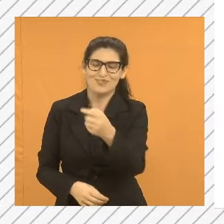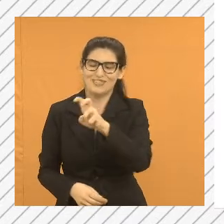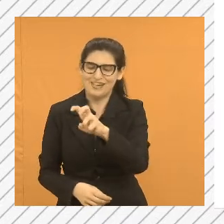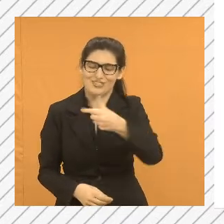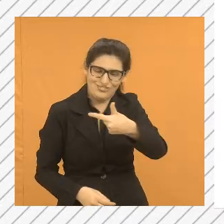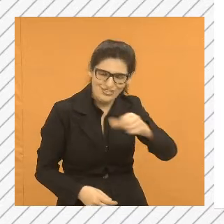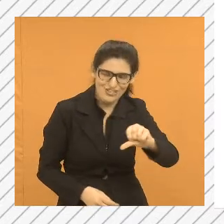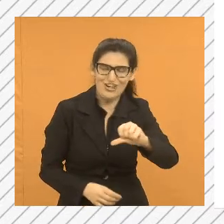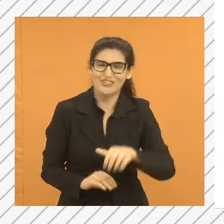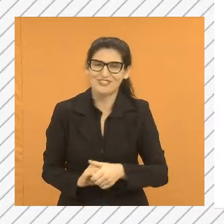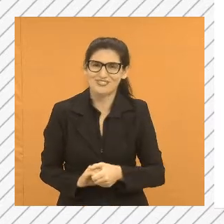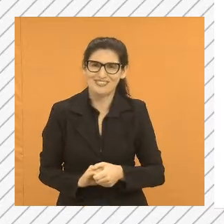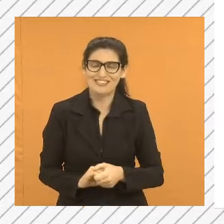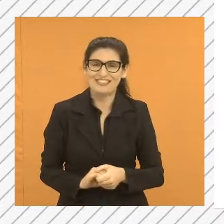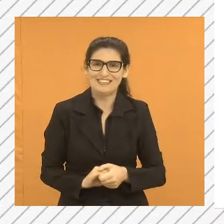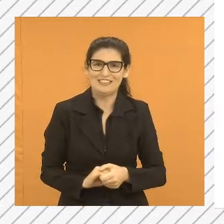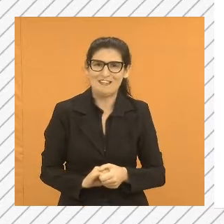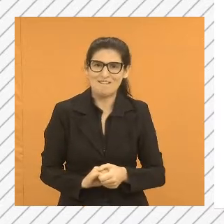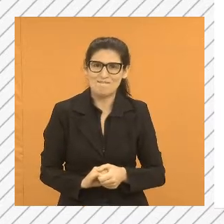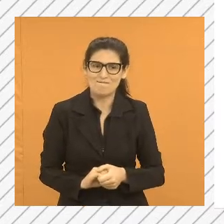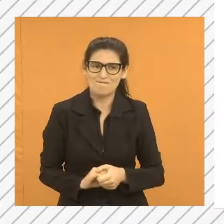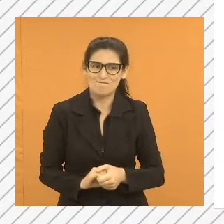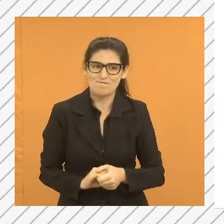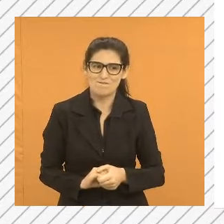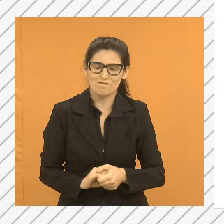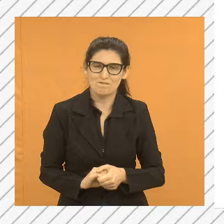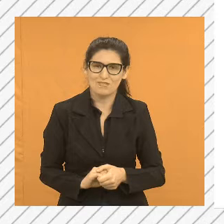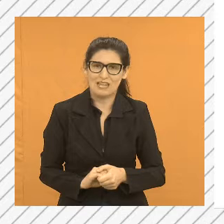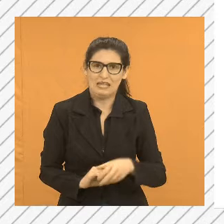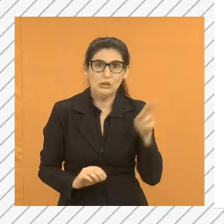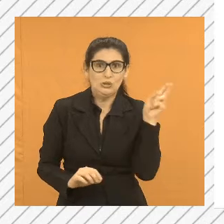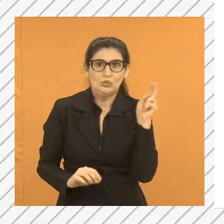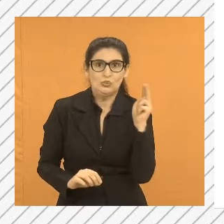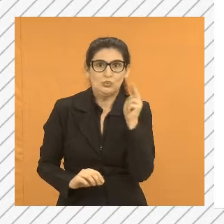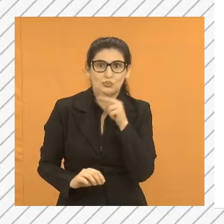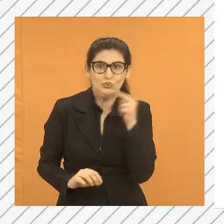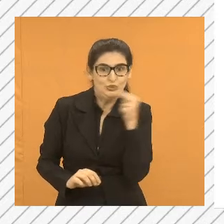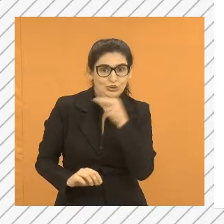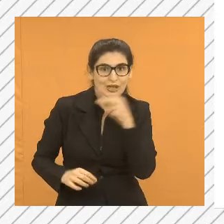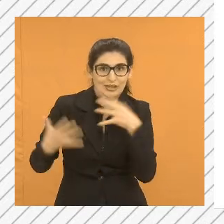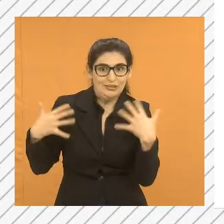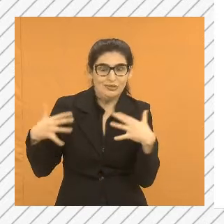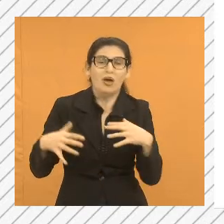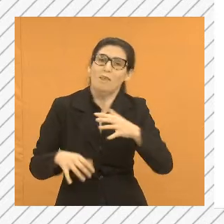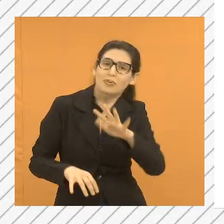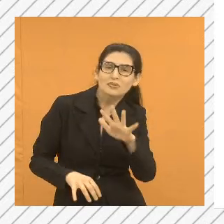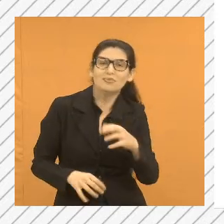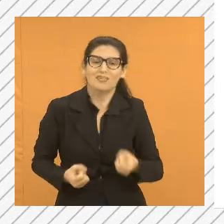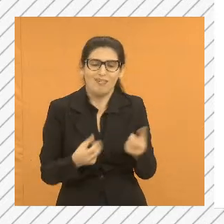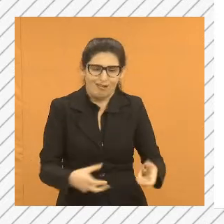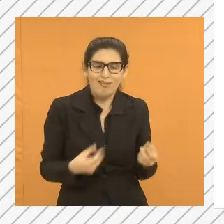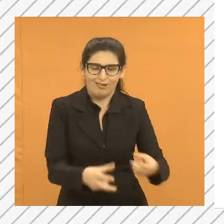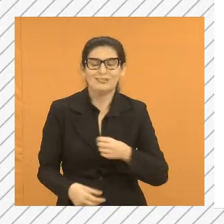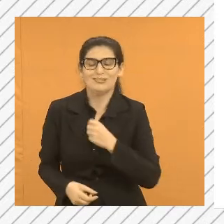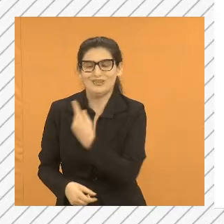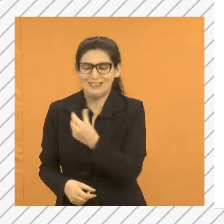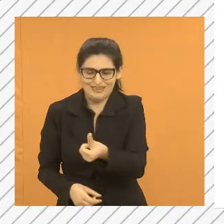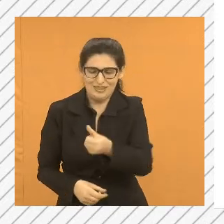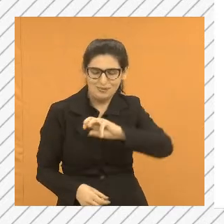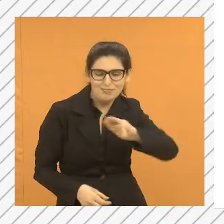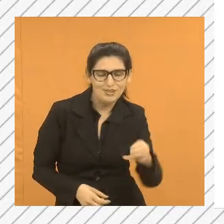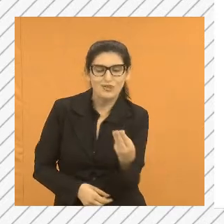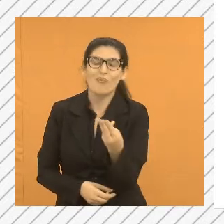318.529. No bloco de média e alta complexidade, nós gastamos, em média, 16,5 milhões